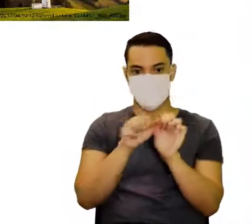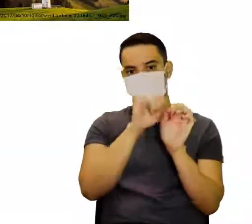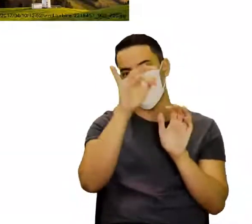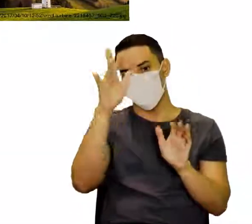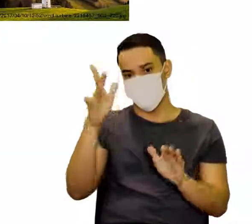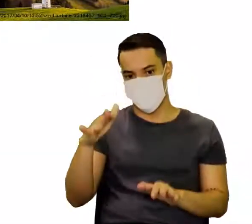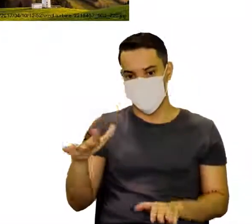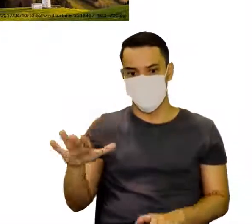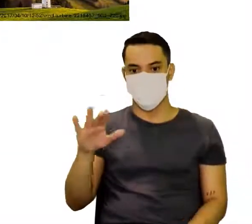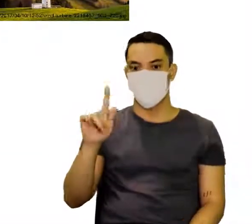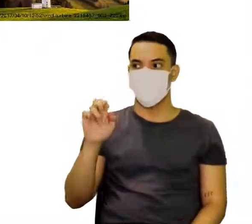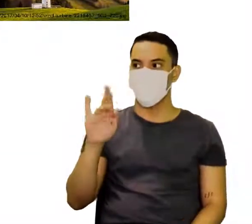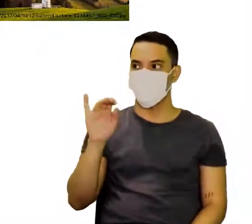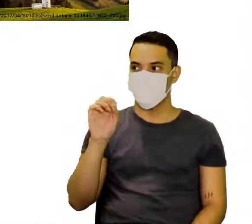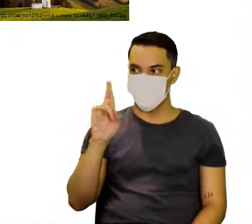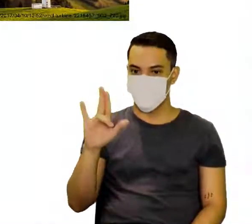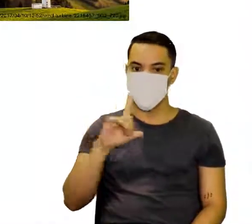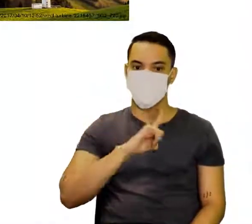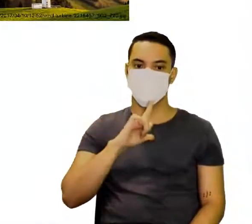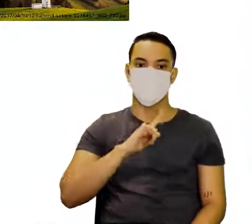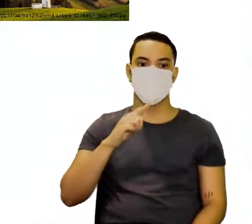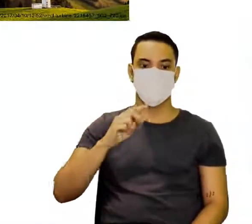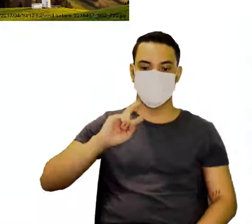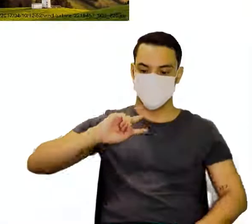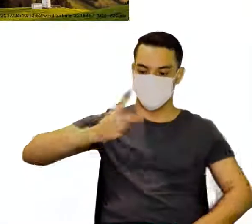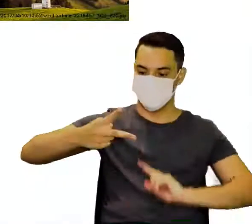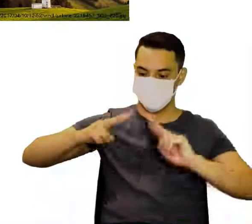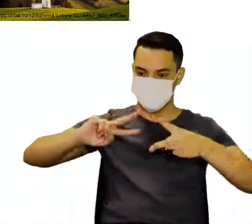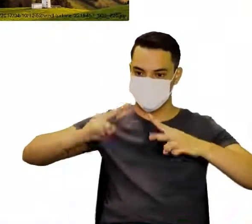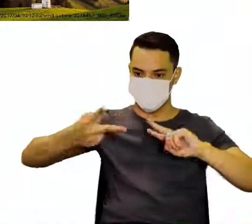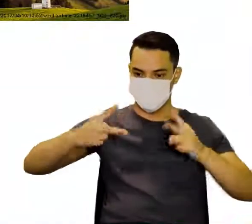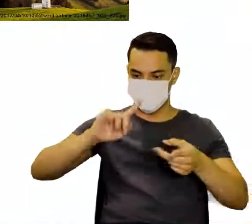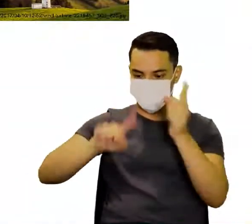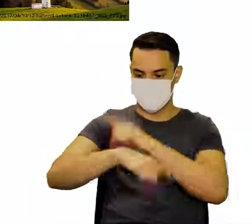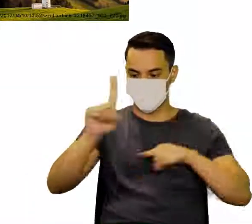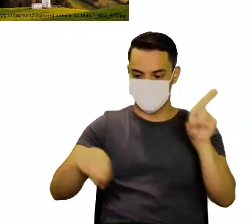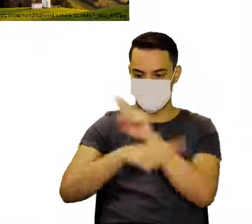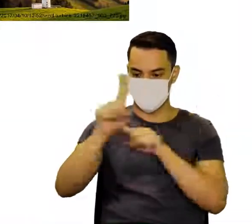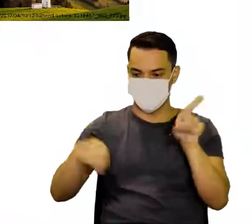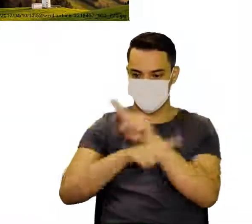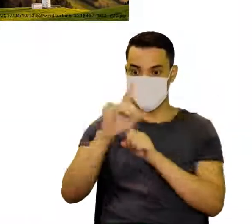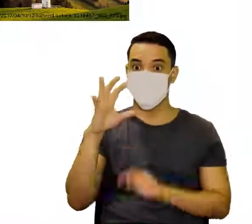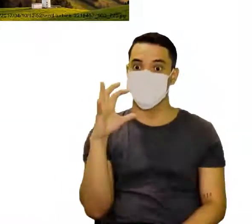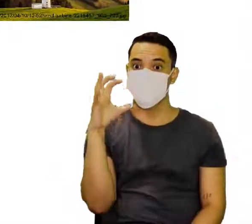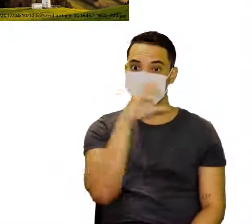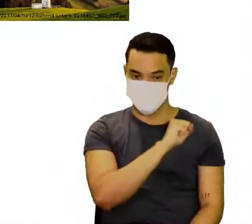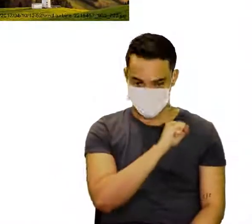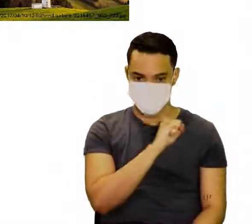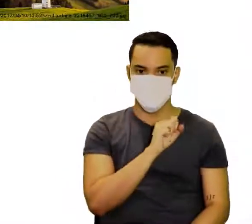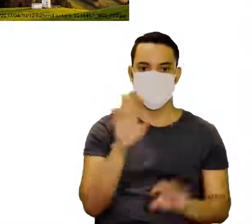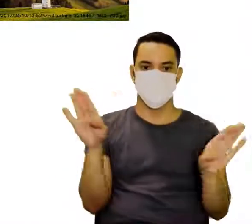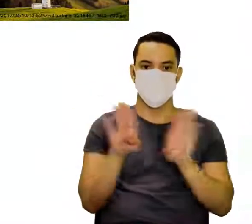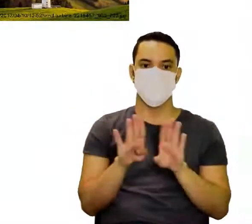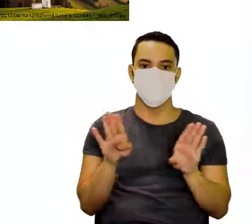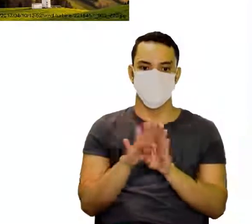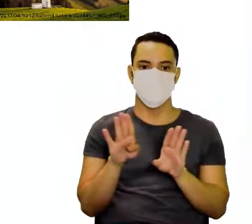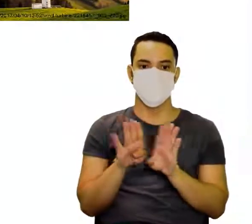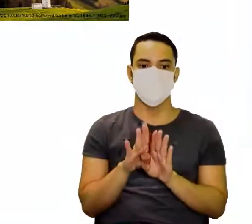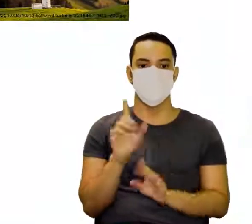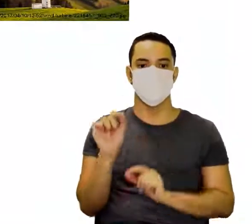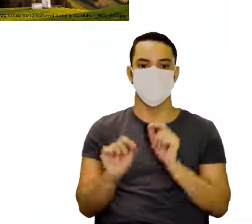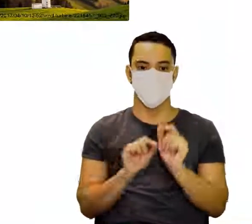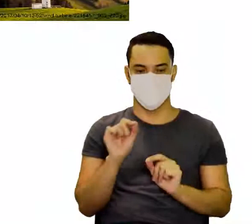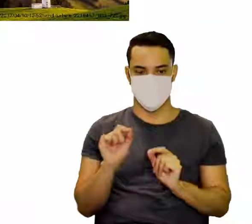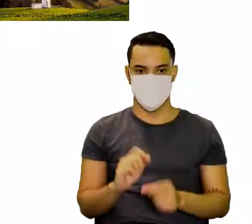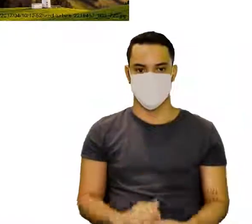vamos ter um multiplicador, ele aumenta a velocidade do giro, ok, pessoal? Aí aqui, ó,